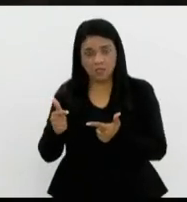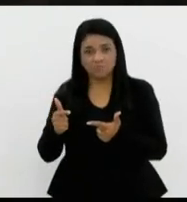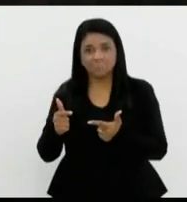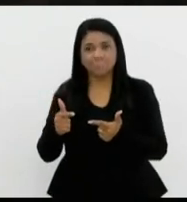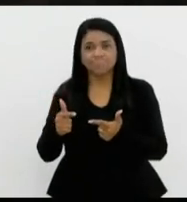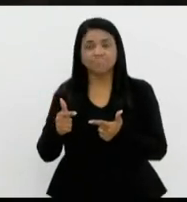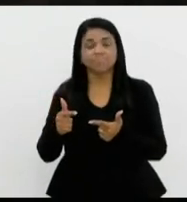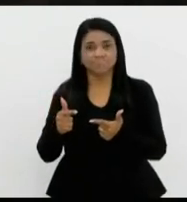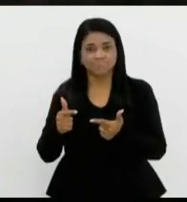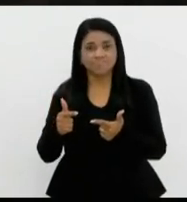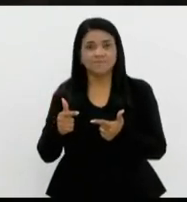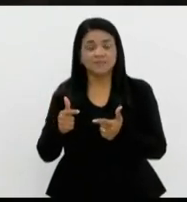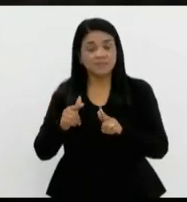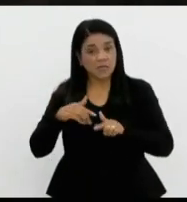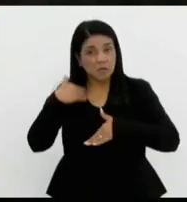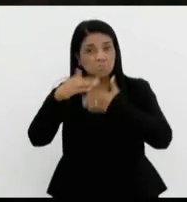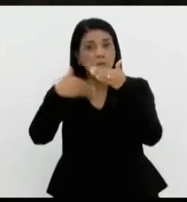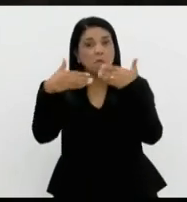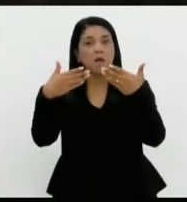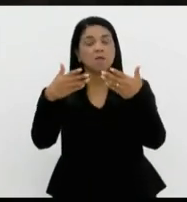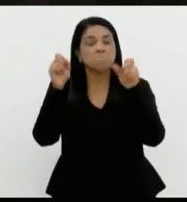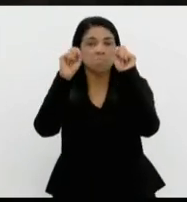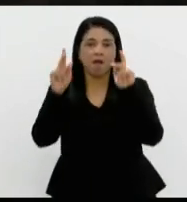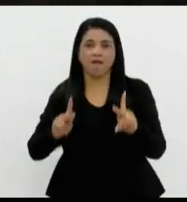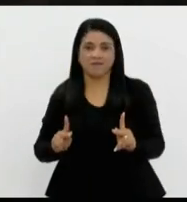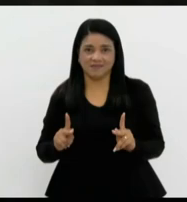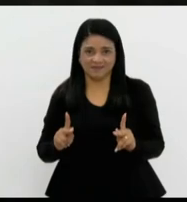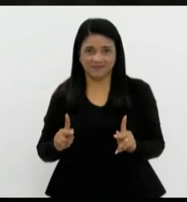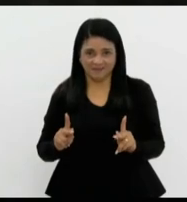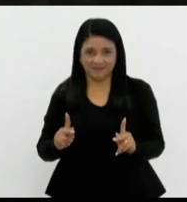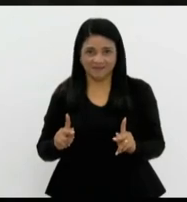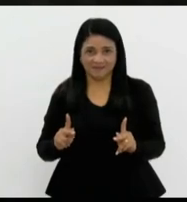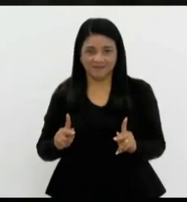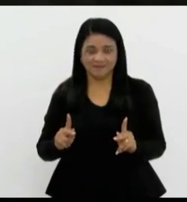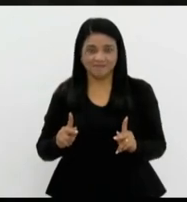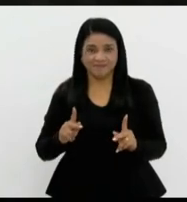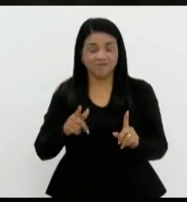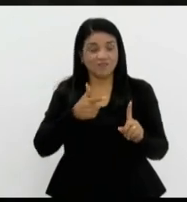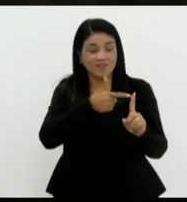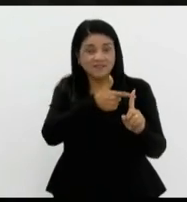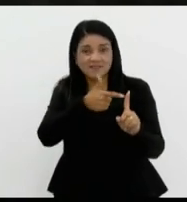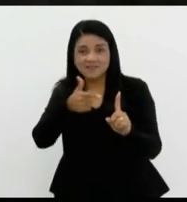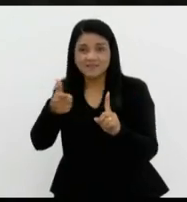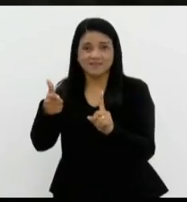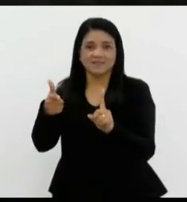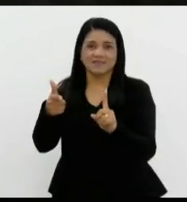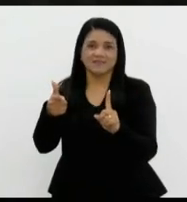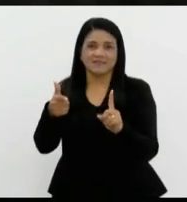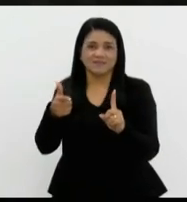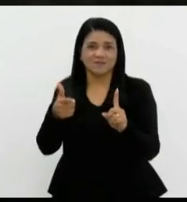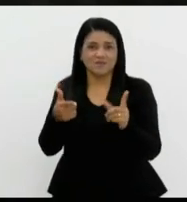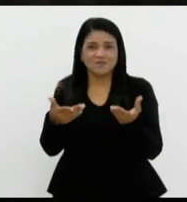pelos seus próprios, em tese, irmãos de nação.